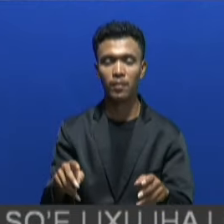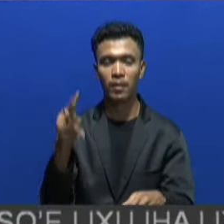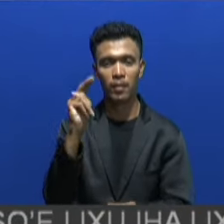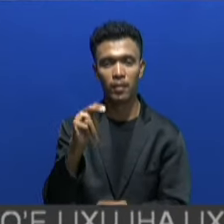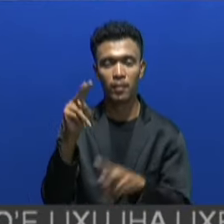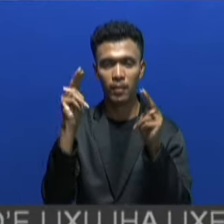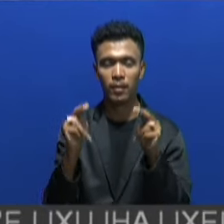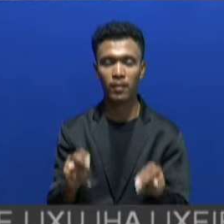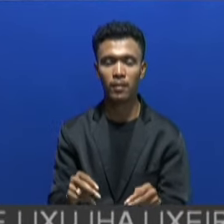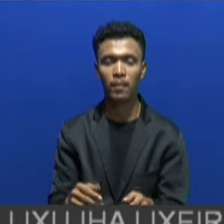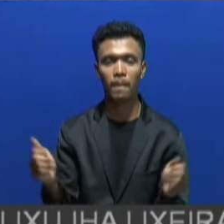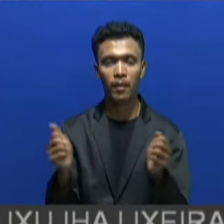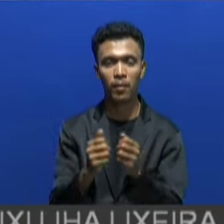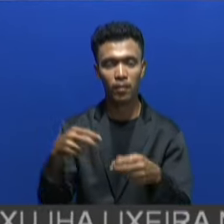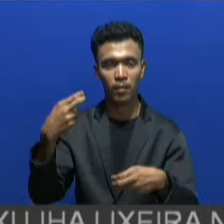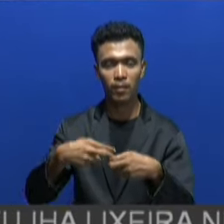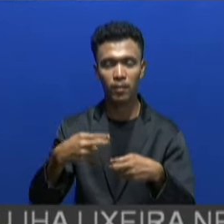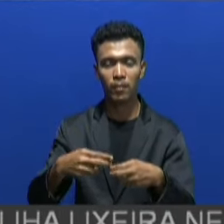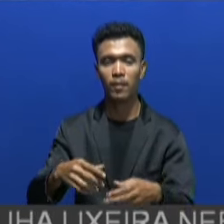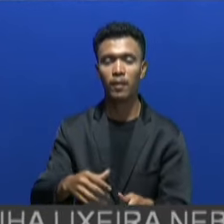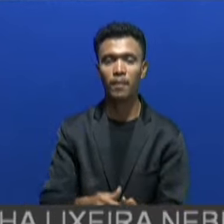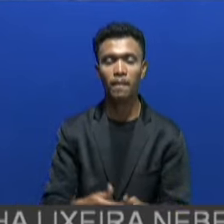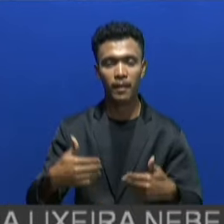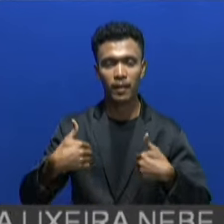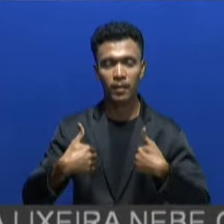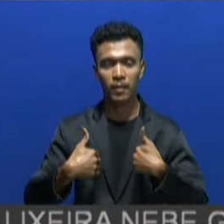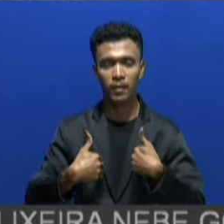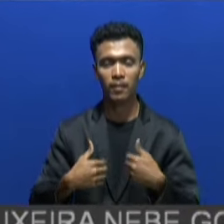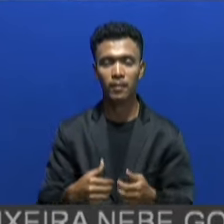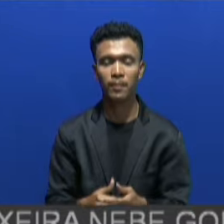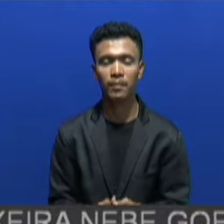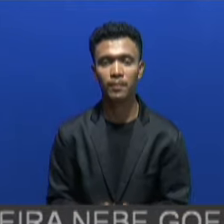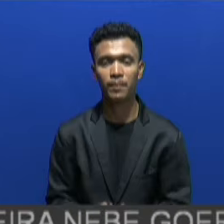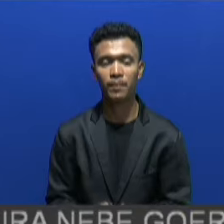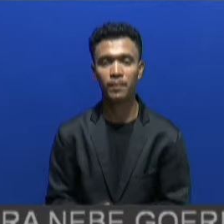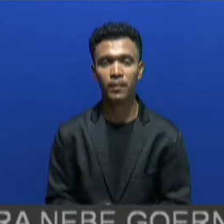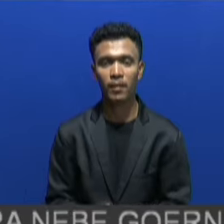Realidade ne, o pressão ba inan fetong Lucia, iha